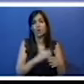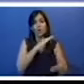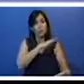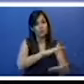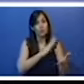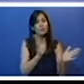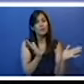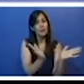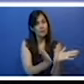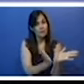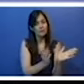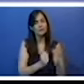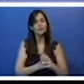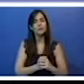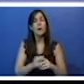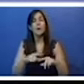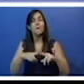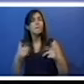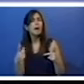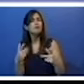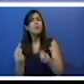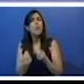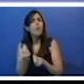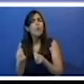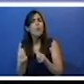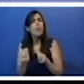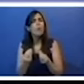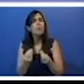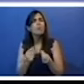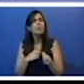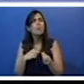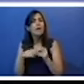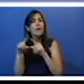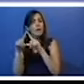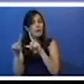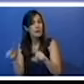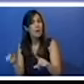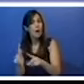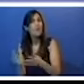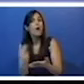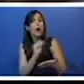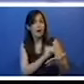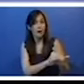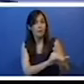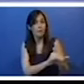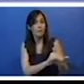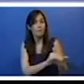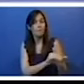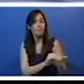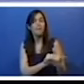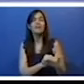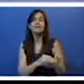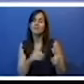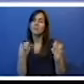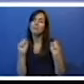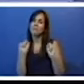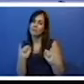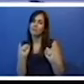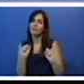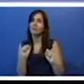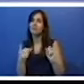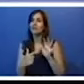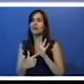Césio como no trapézio cabem três triângulos e dois deles formam losango